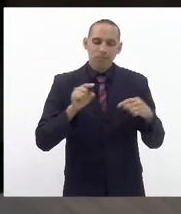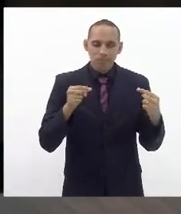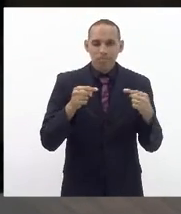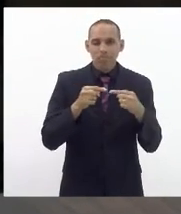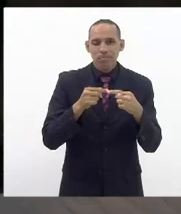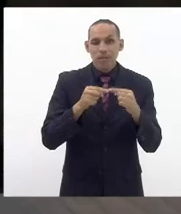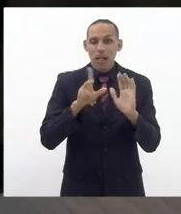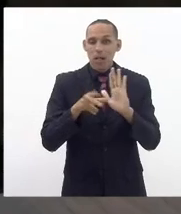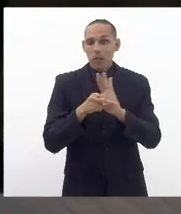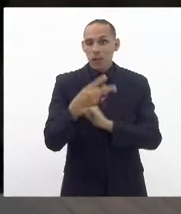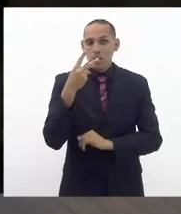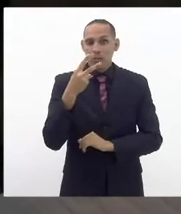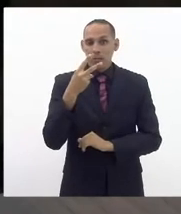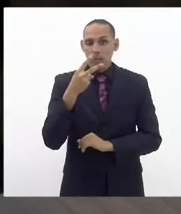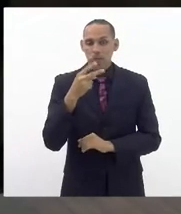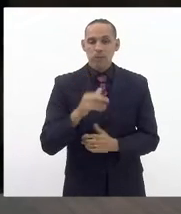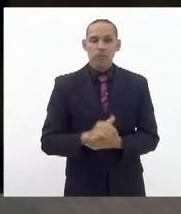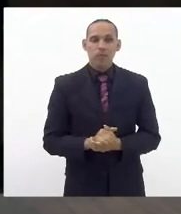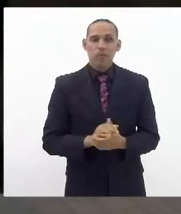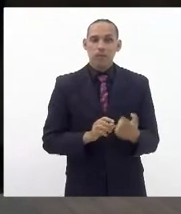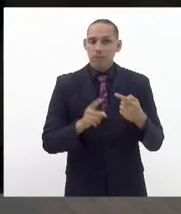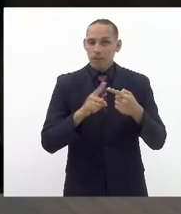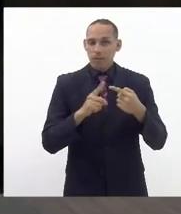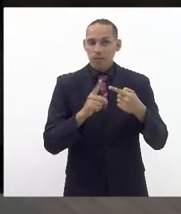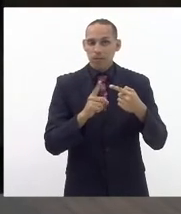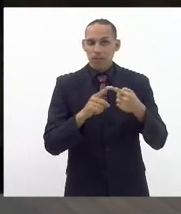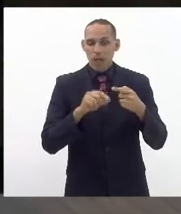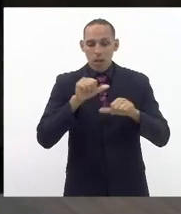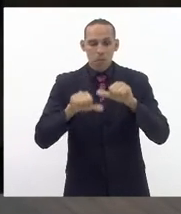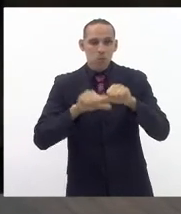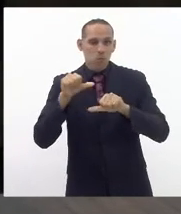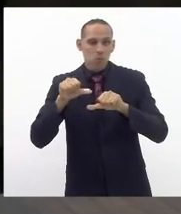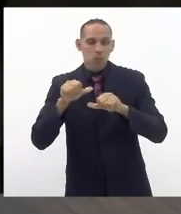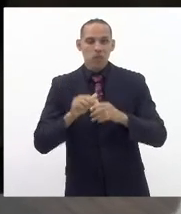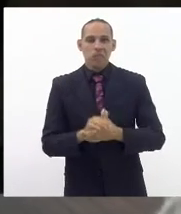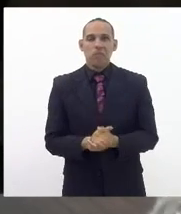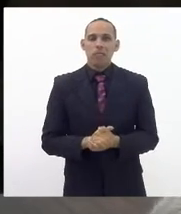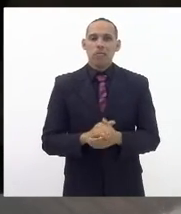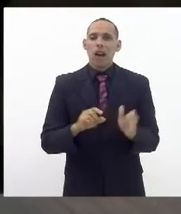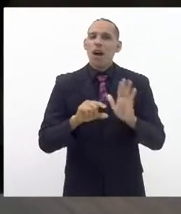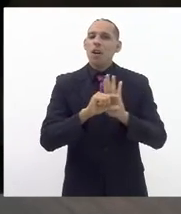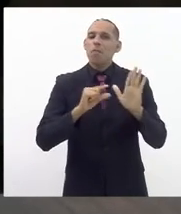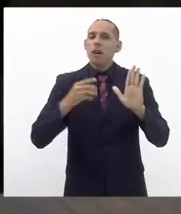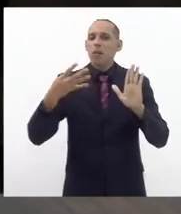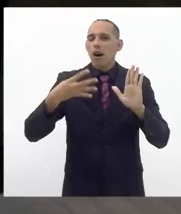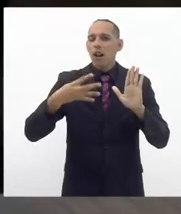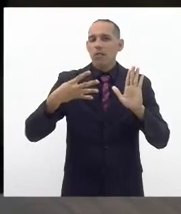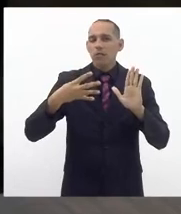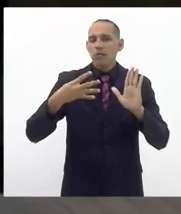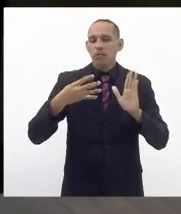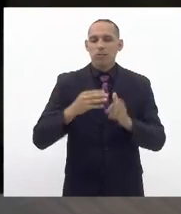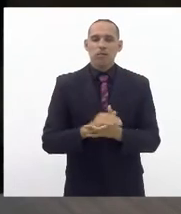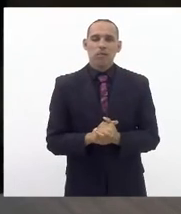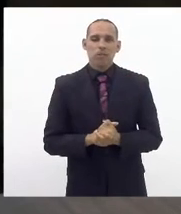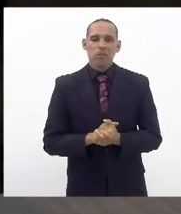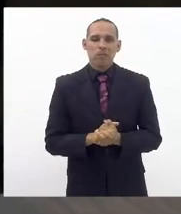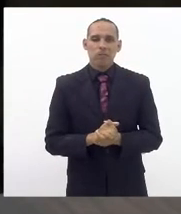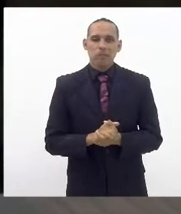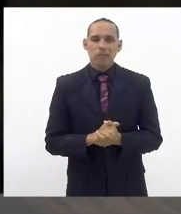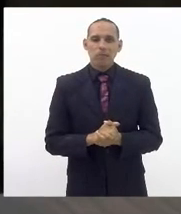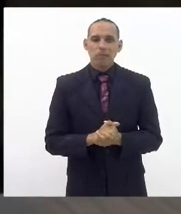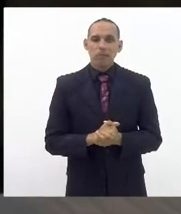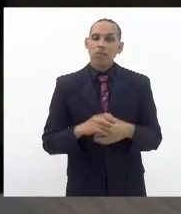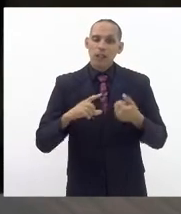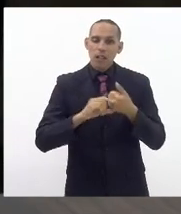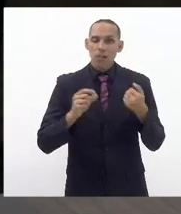constitucionalidade com duas emendas. Uma, modificando o parágrafo 4º do